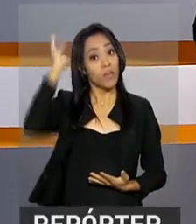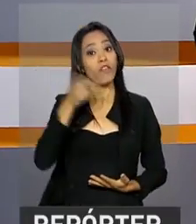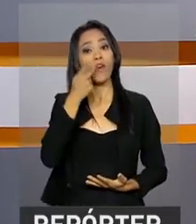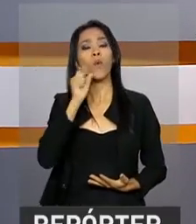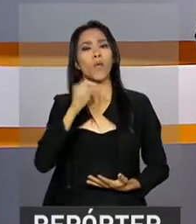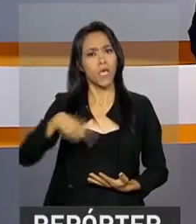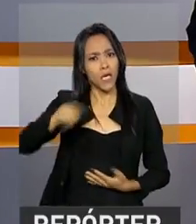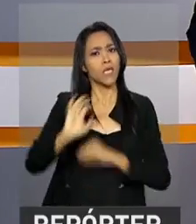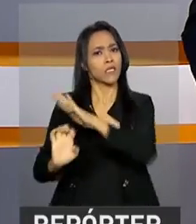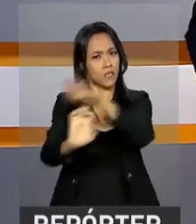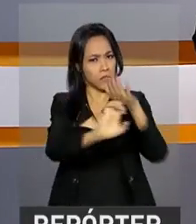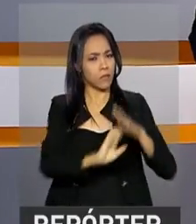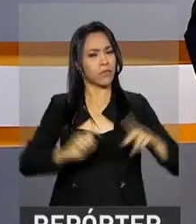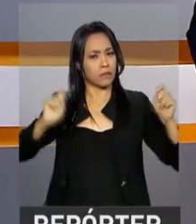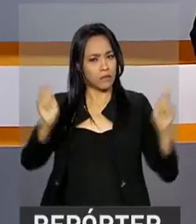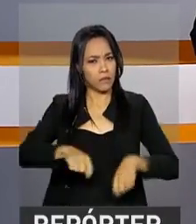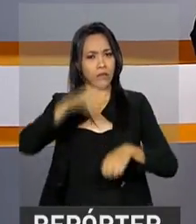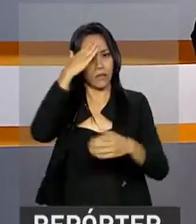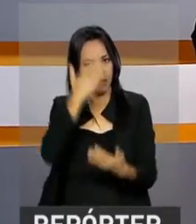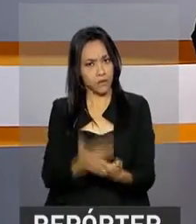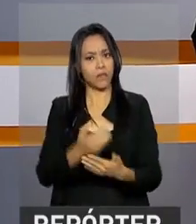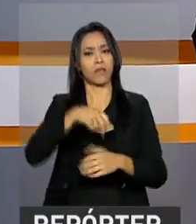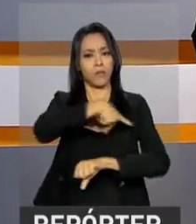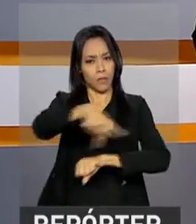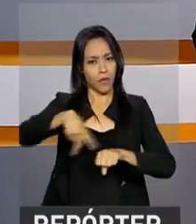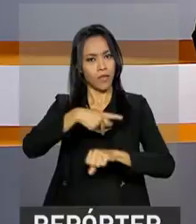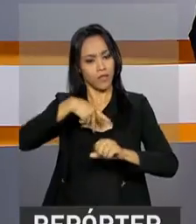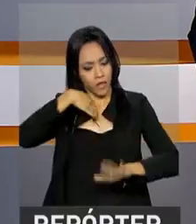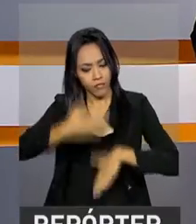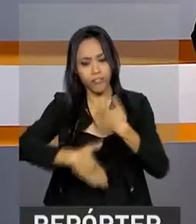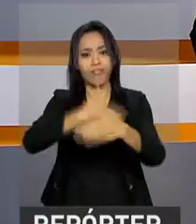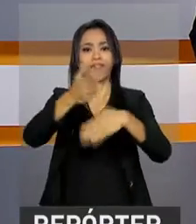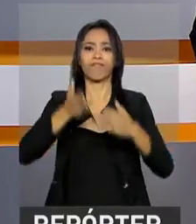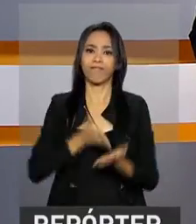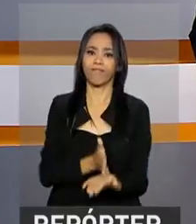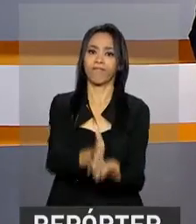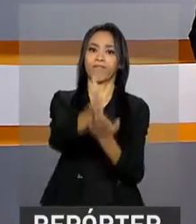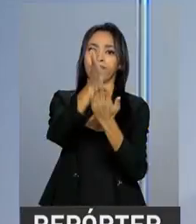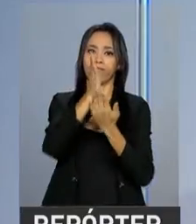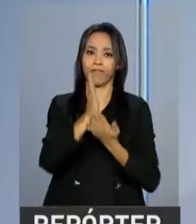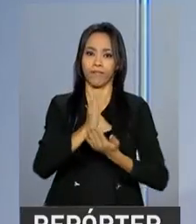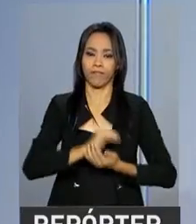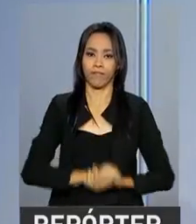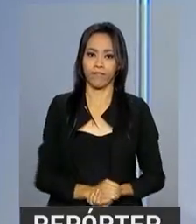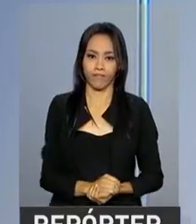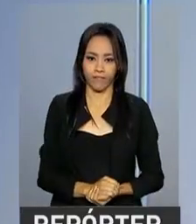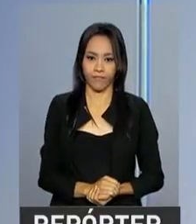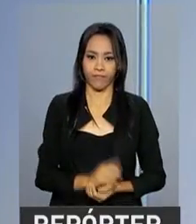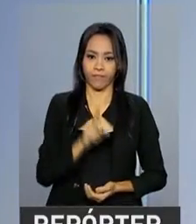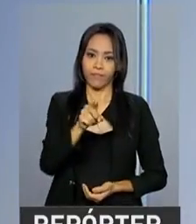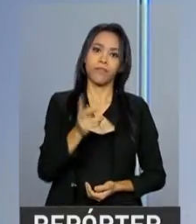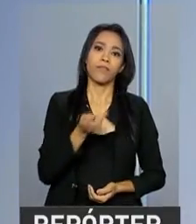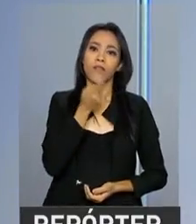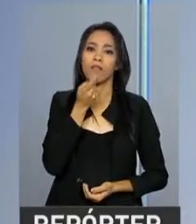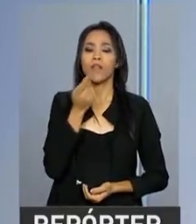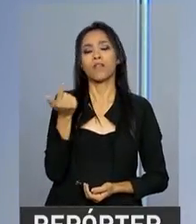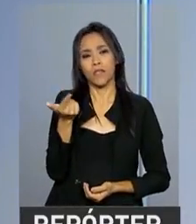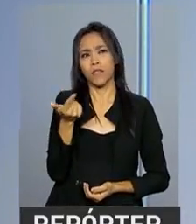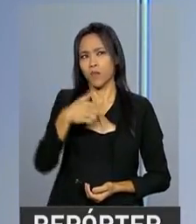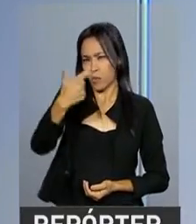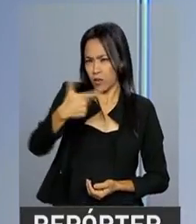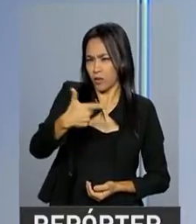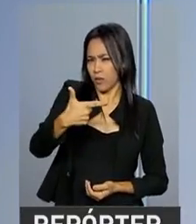podem apostar no Brasil, já que o país está no rumo certo. É muito provável que no segundo